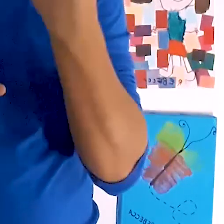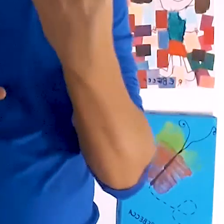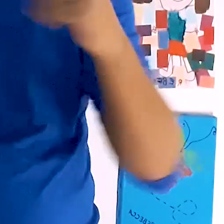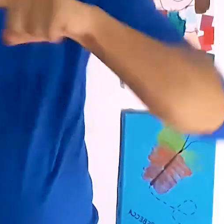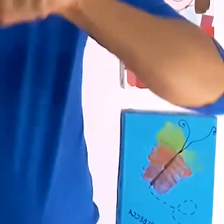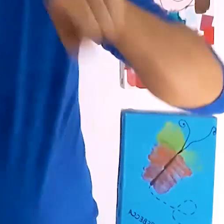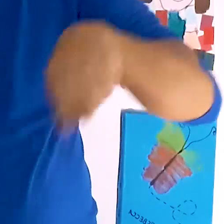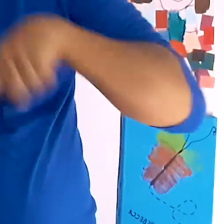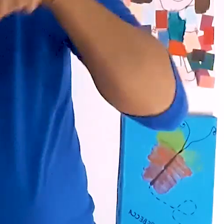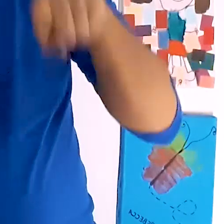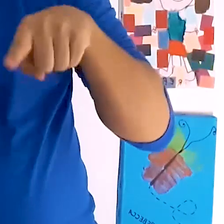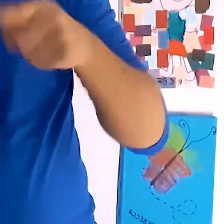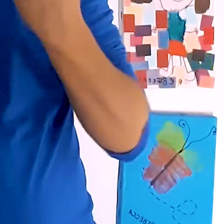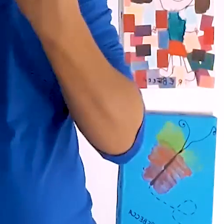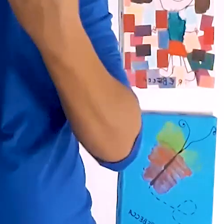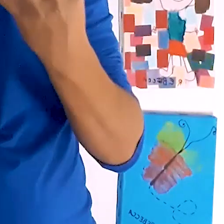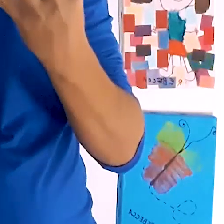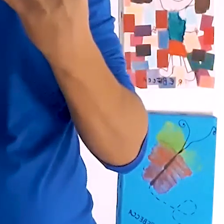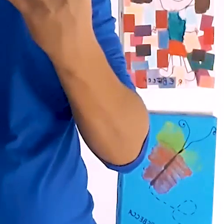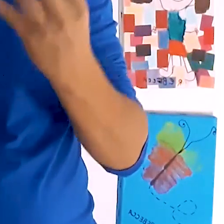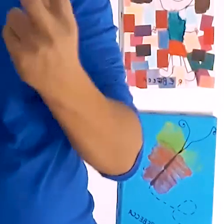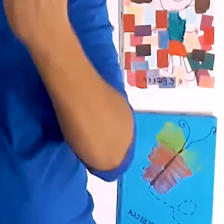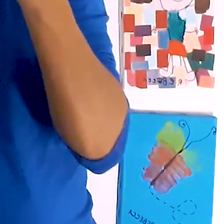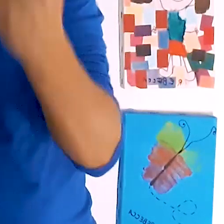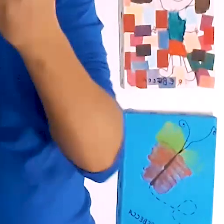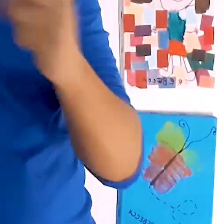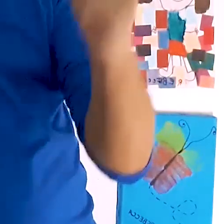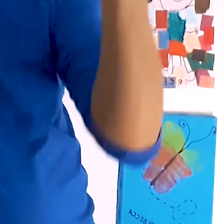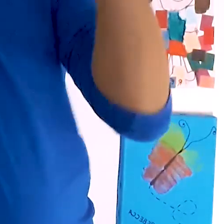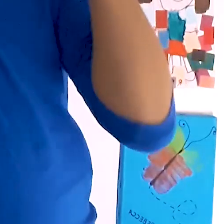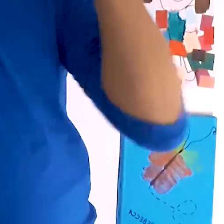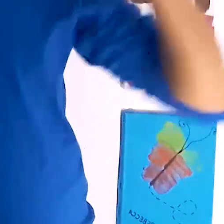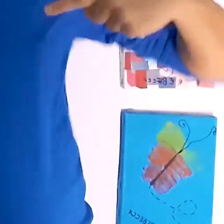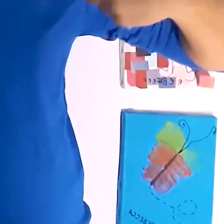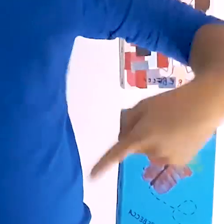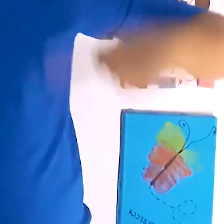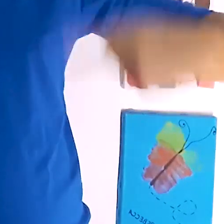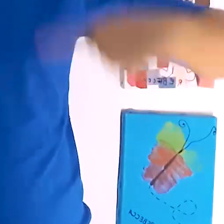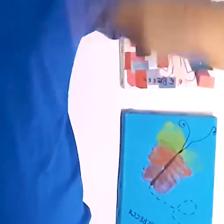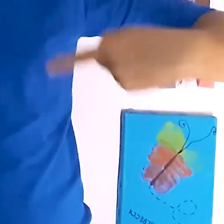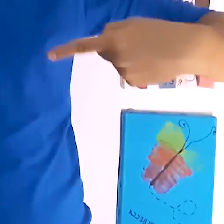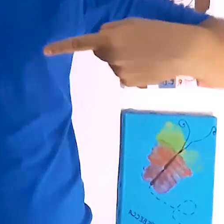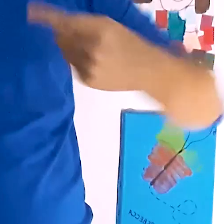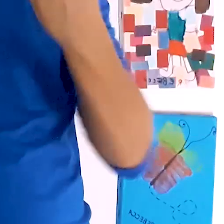Ele tinha 4 rodas. 2 atrás